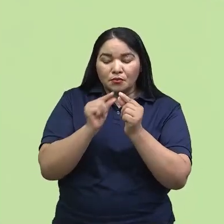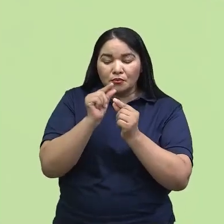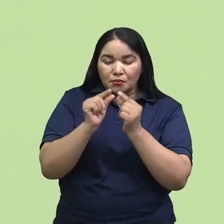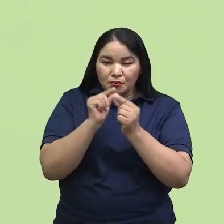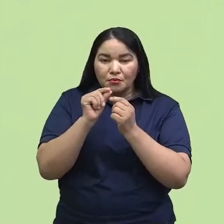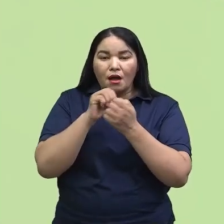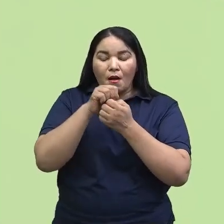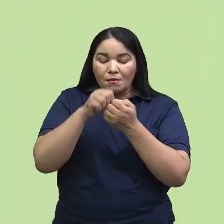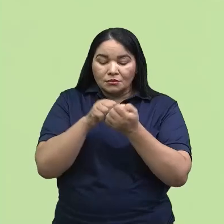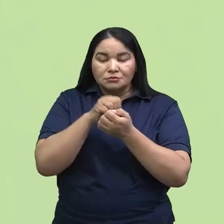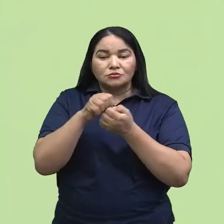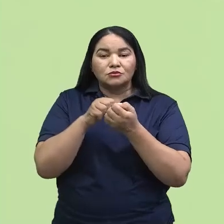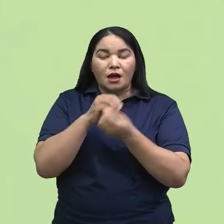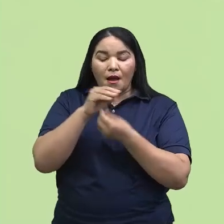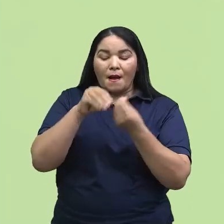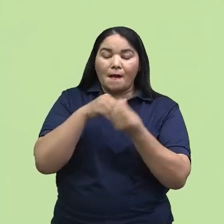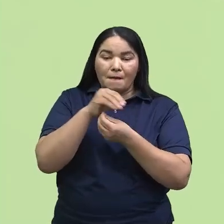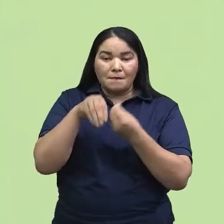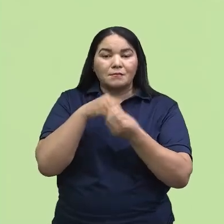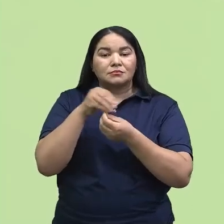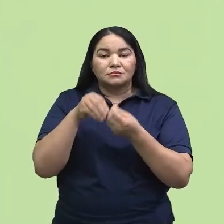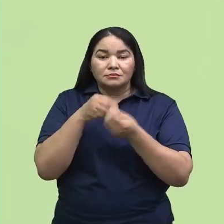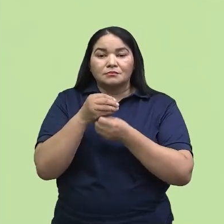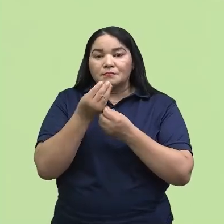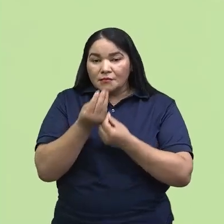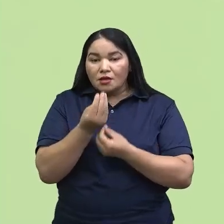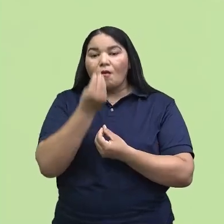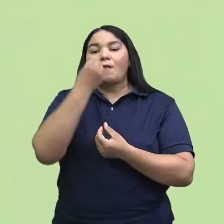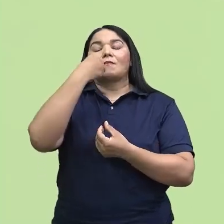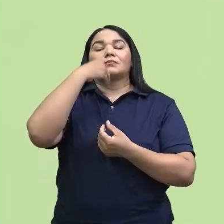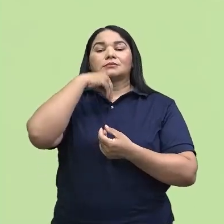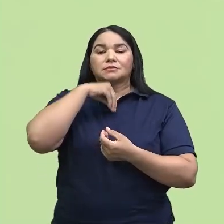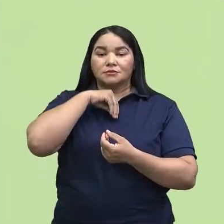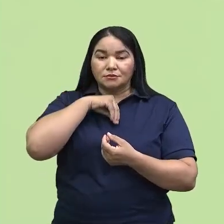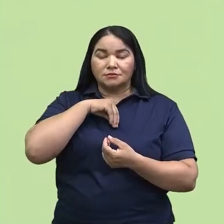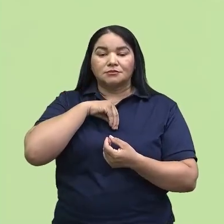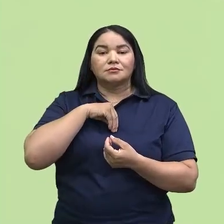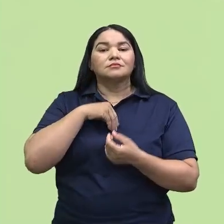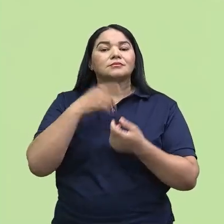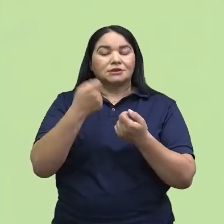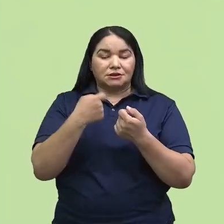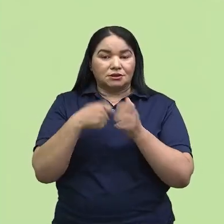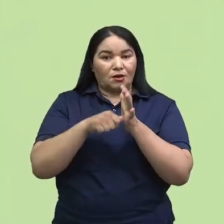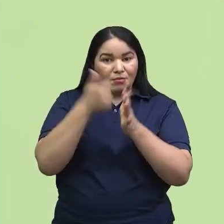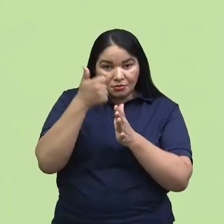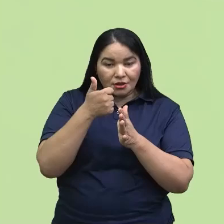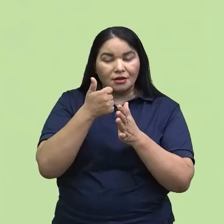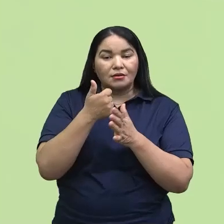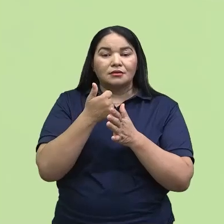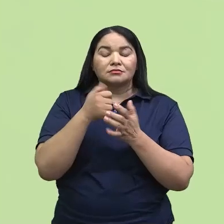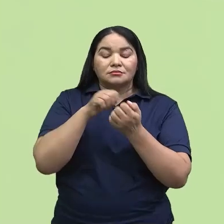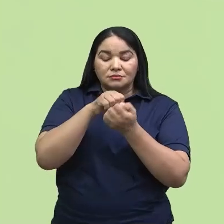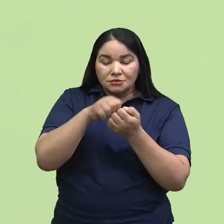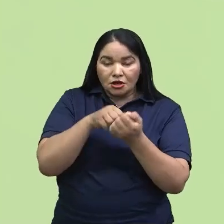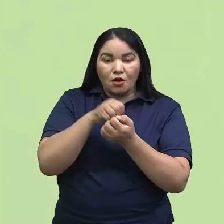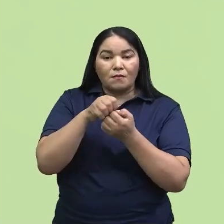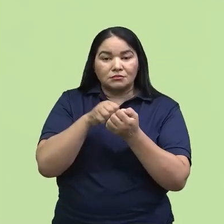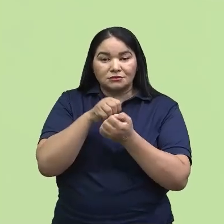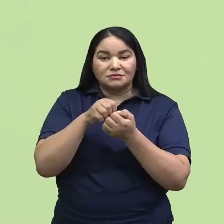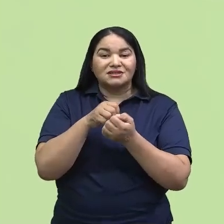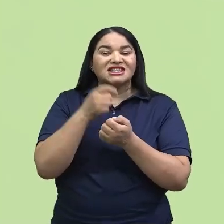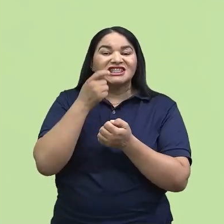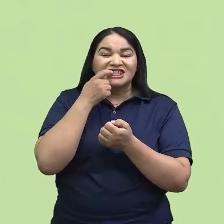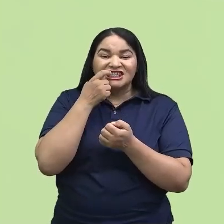gente não consegue engolir aquele alimento daquele tamanho, então a gente precisa primeiro mastigar. E a gente tem a nossa dentição,